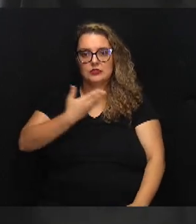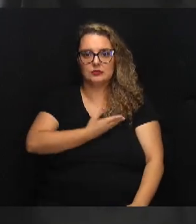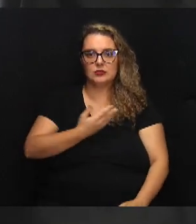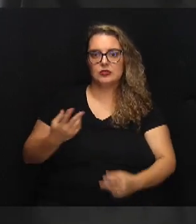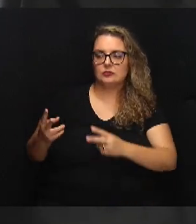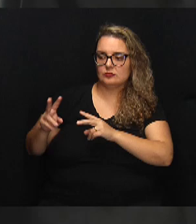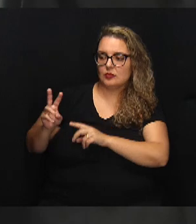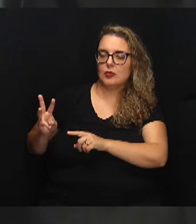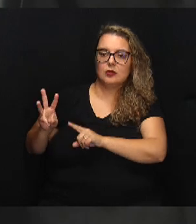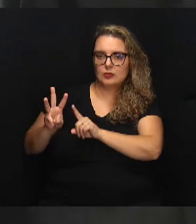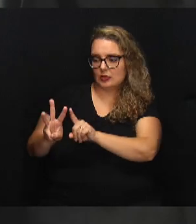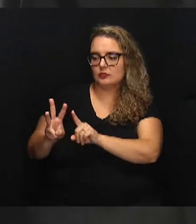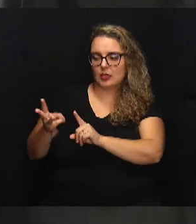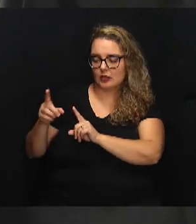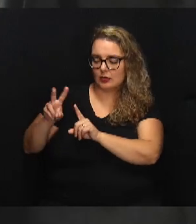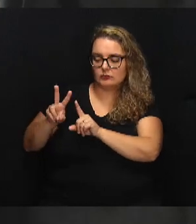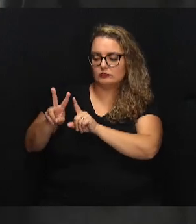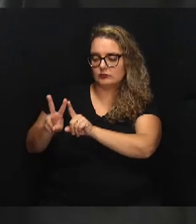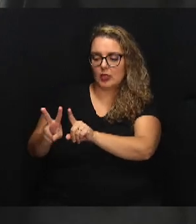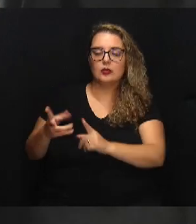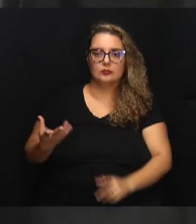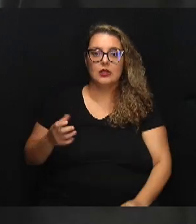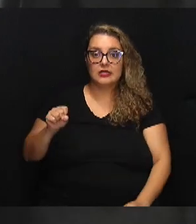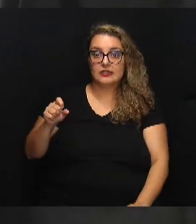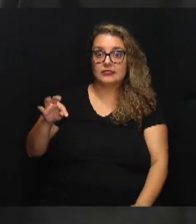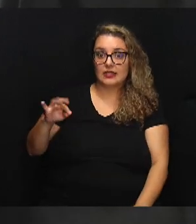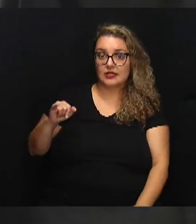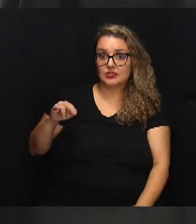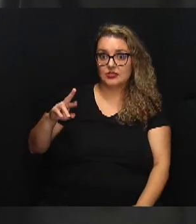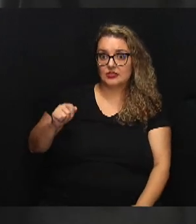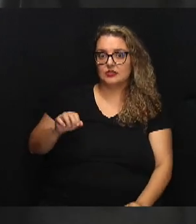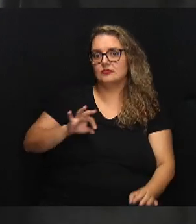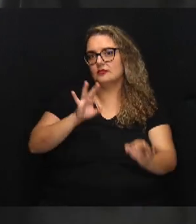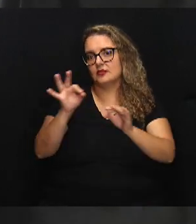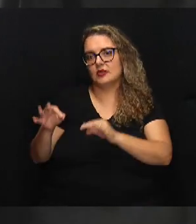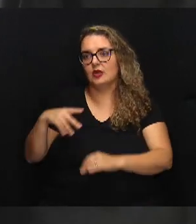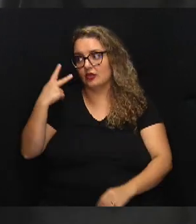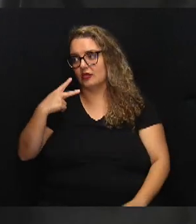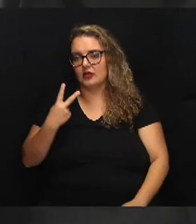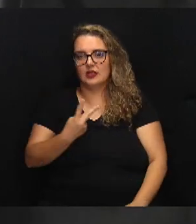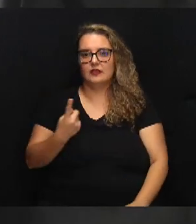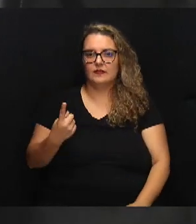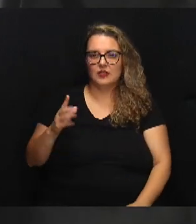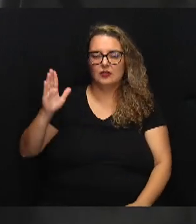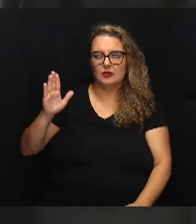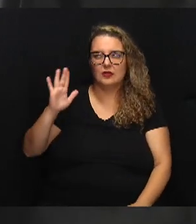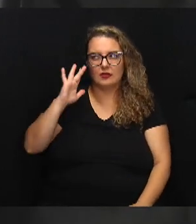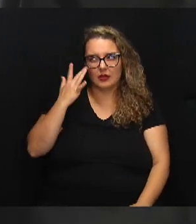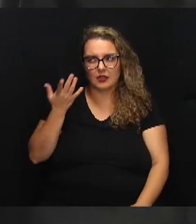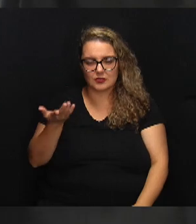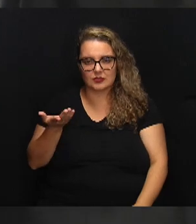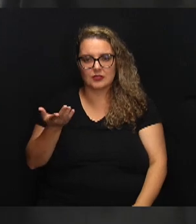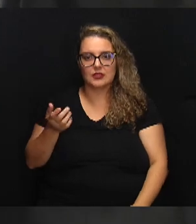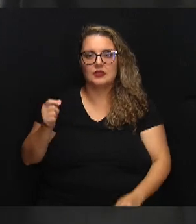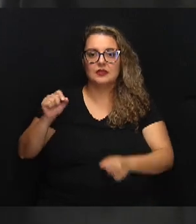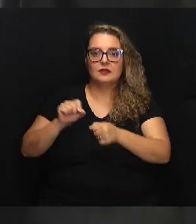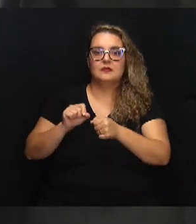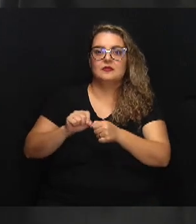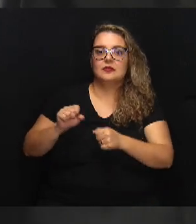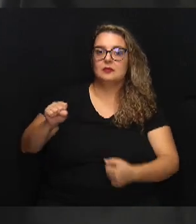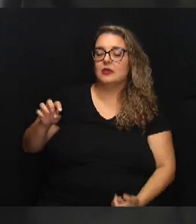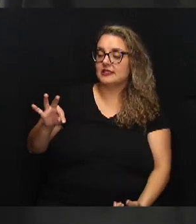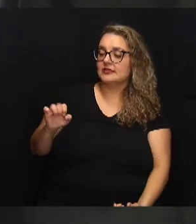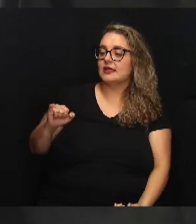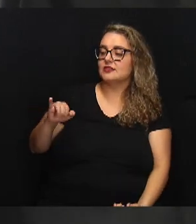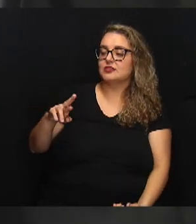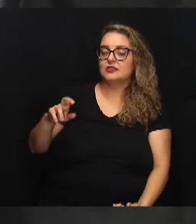vídeo sátira. A gente acompanhava o horário político, né? Eram 21 candidatos, se eu não me engano. E a gente fez uma sátira de